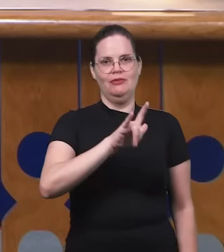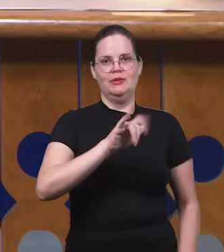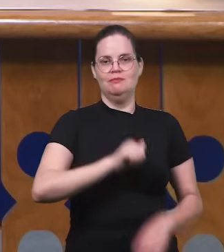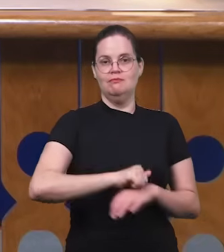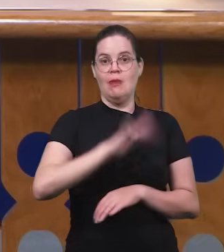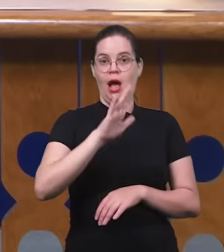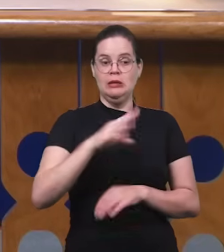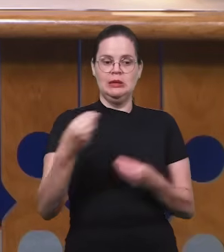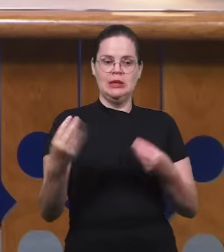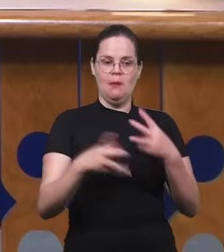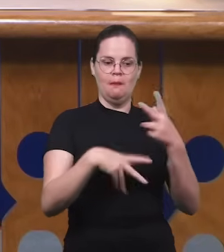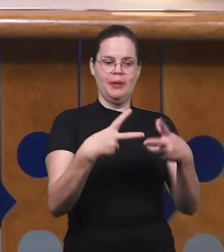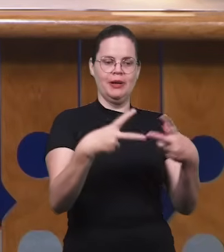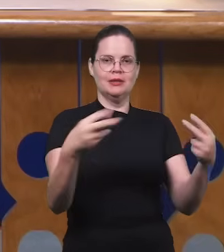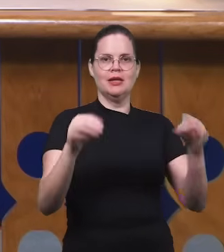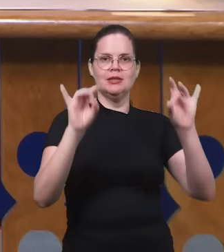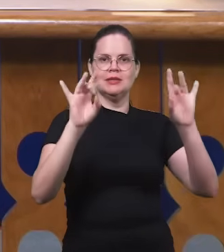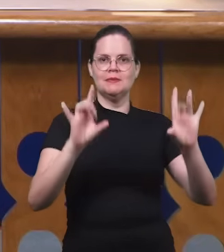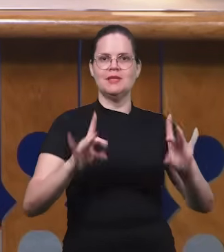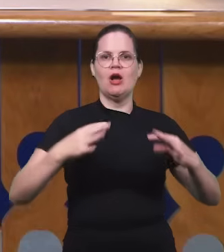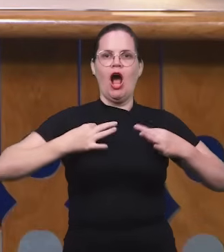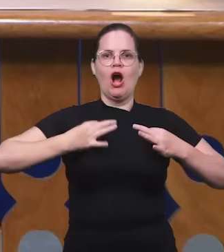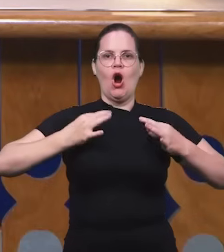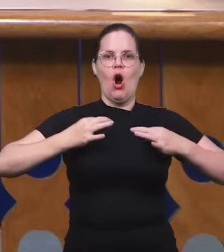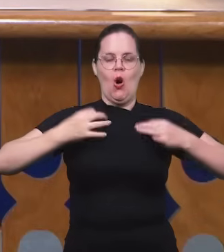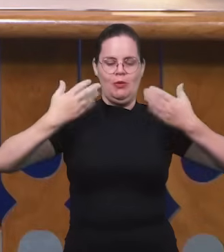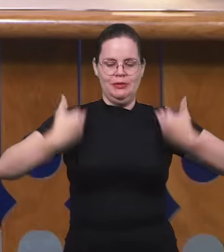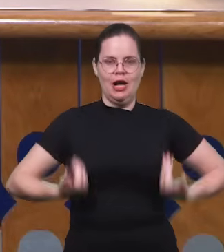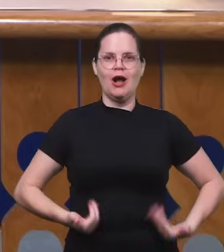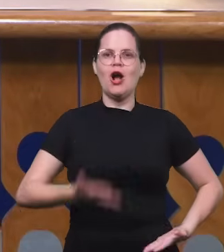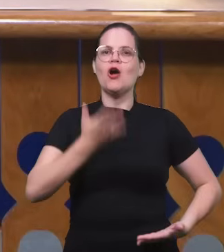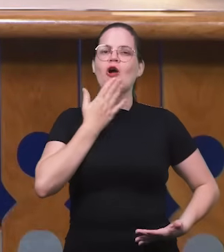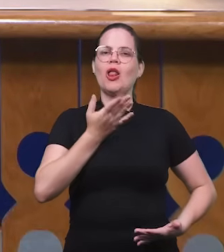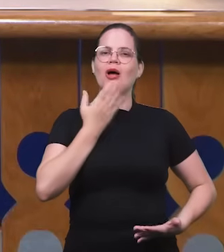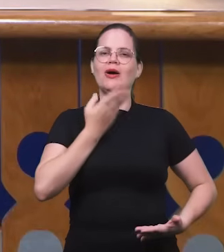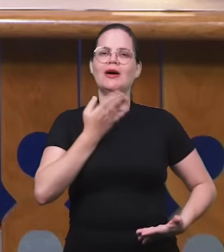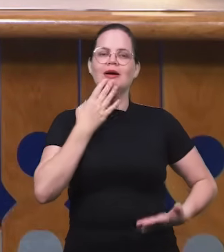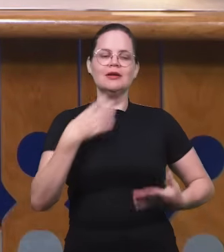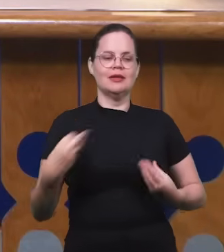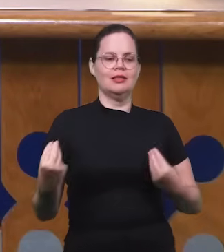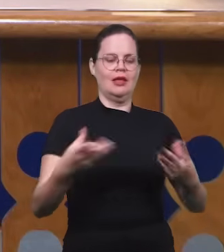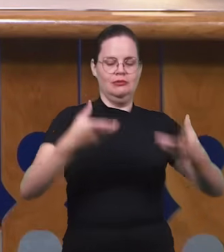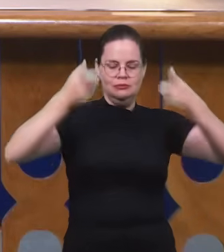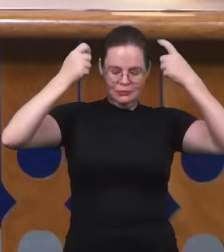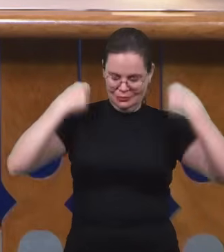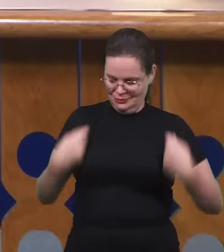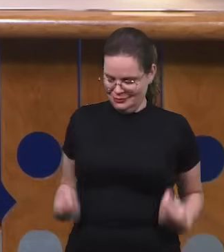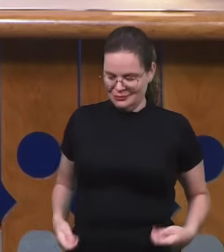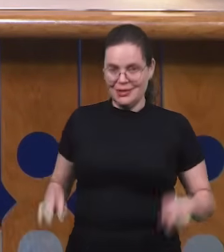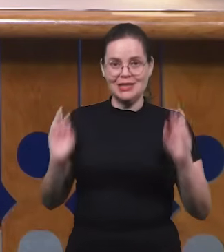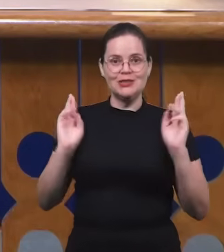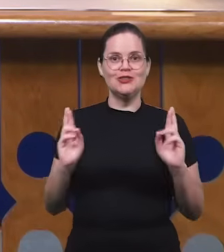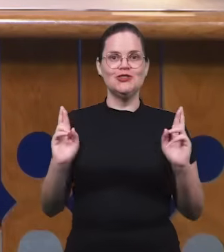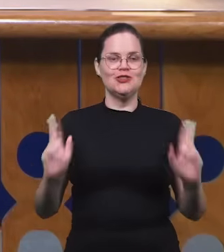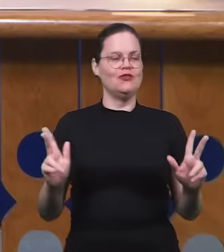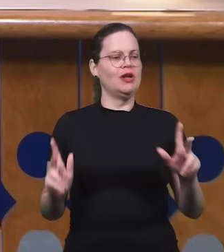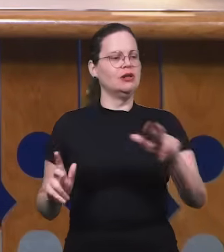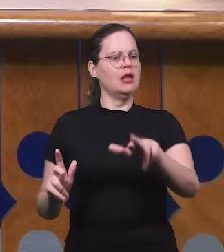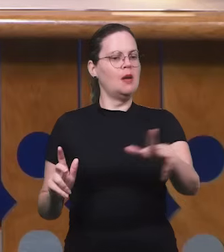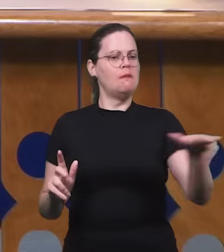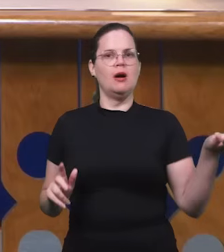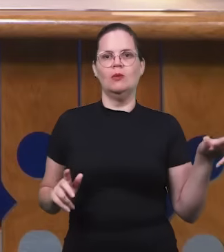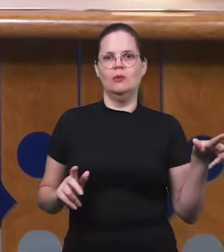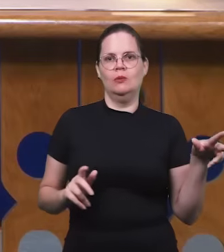veste especial, então ele se destacou de seus irmãos, o que, na verdade,